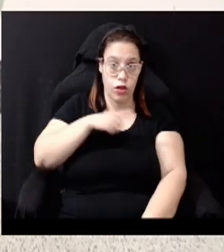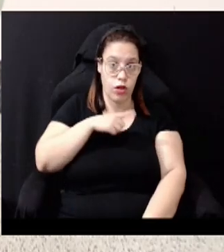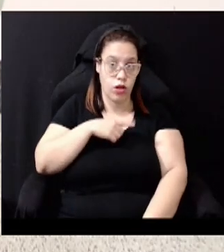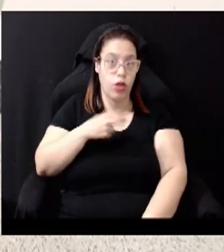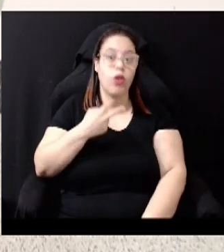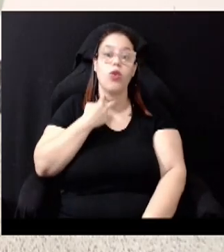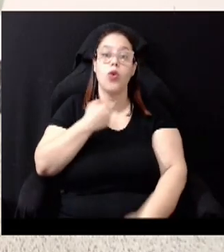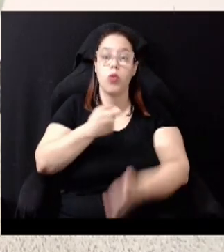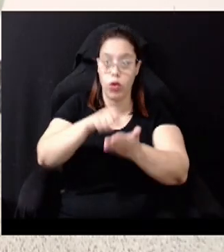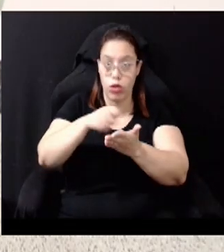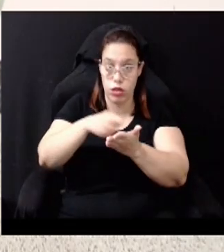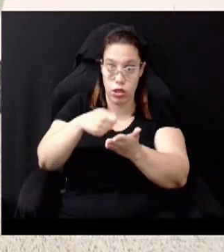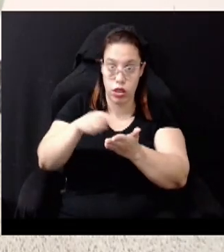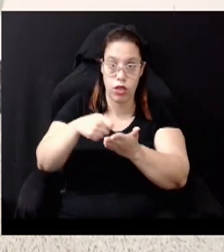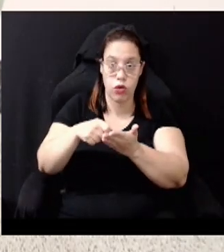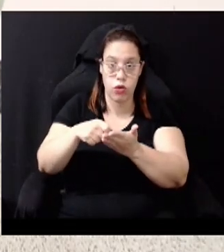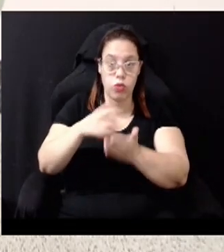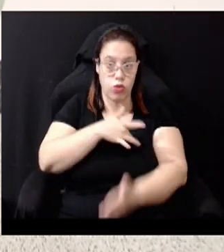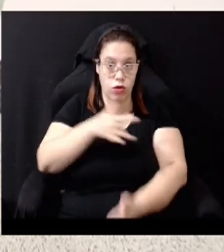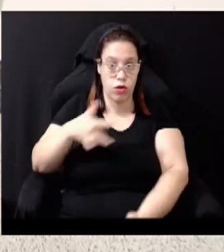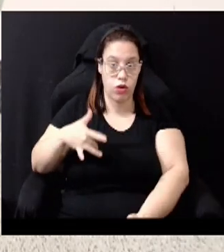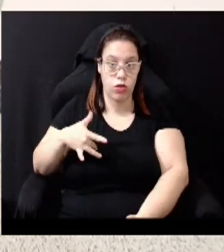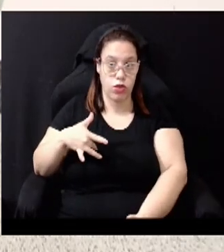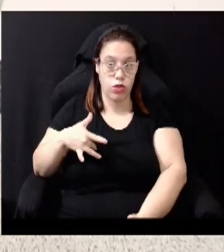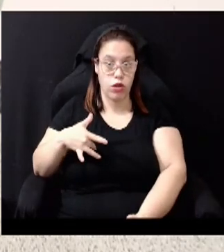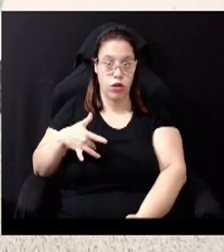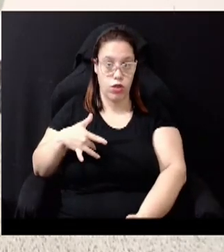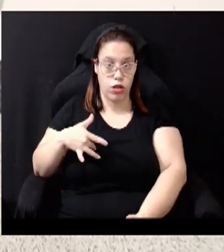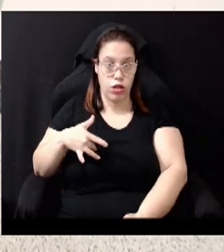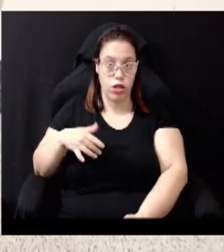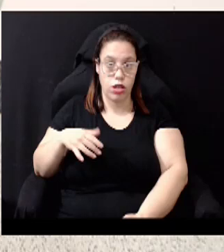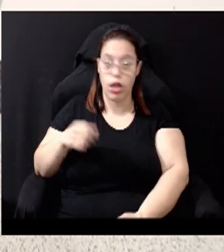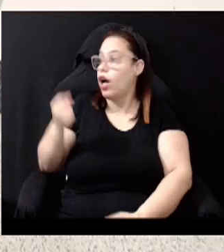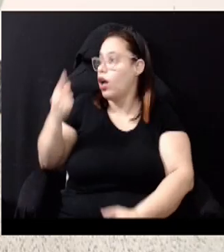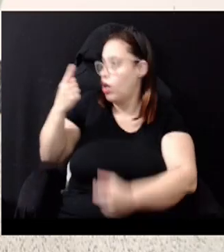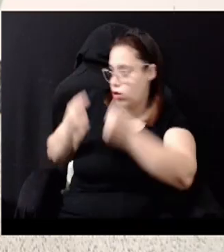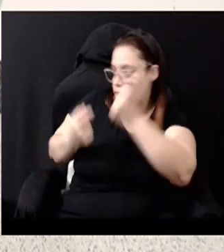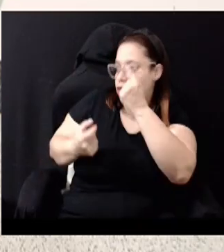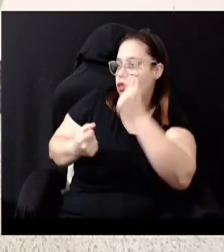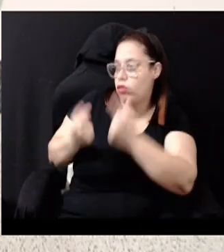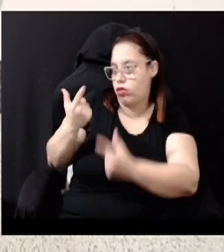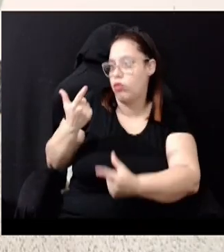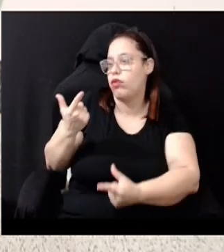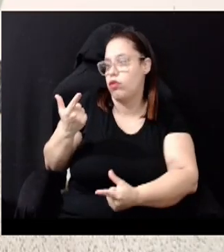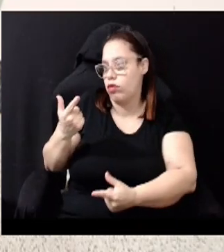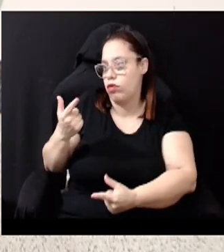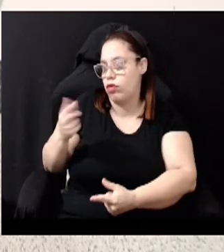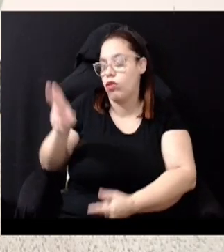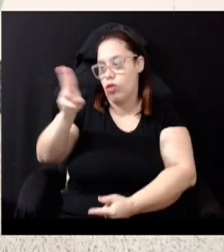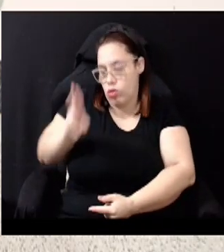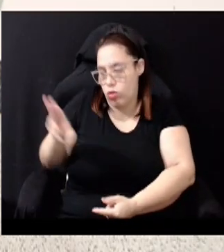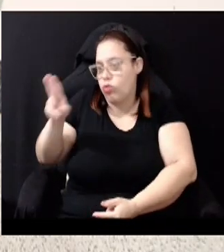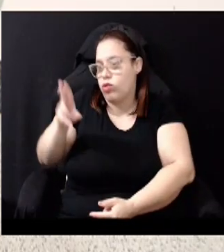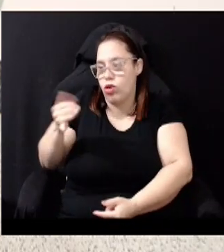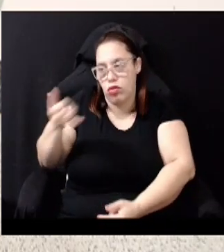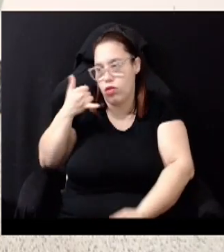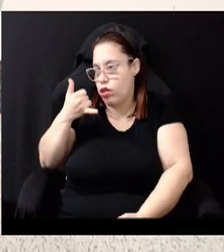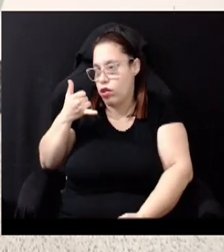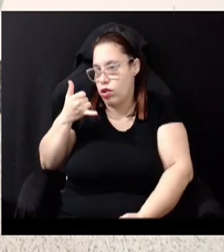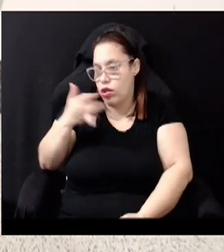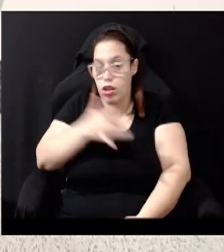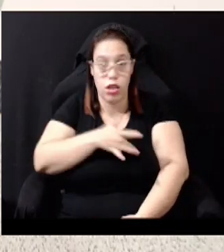por uma questão de saúde, de mobilidade, aí é uma está situação autorizado diferenciada a utilizar um equipamento eletrônico. E a saúde mental